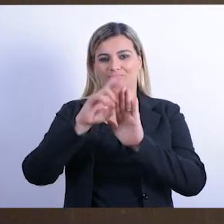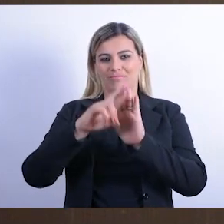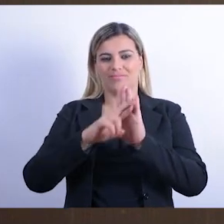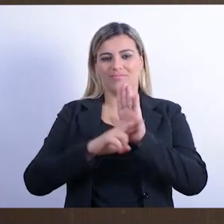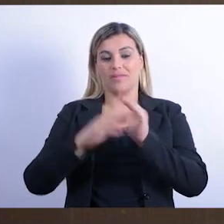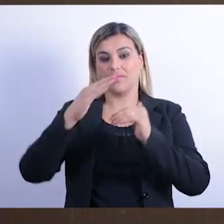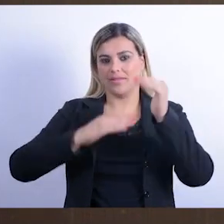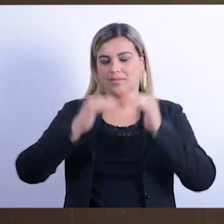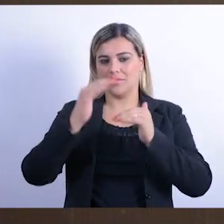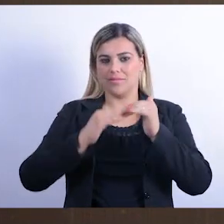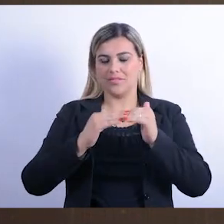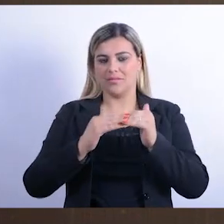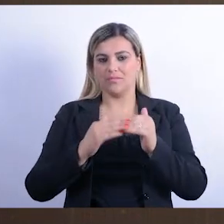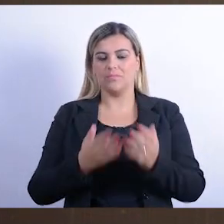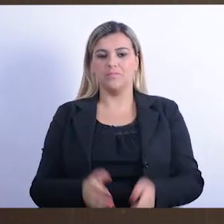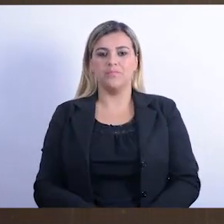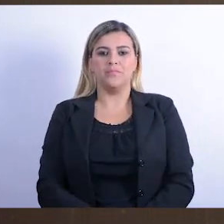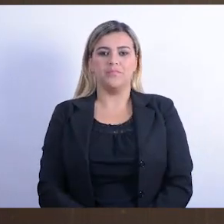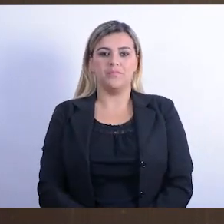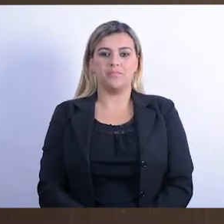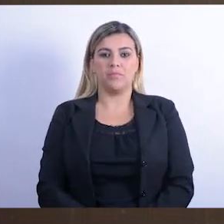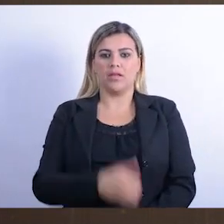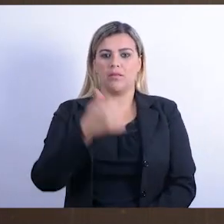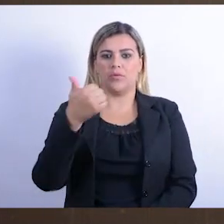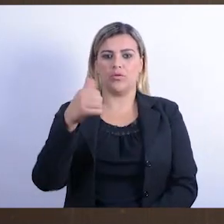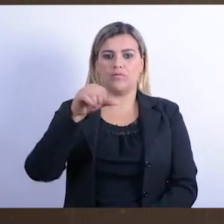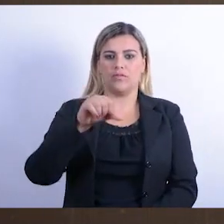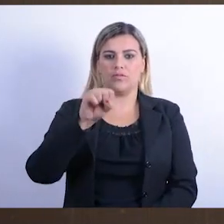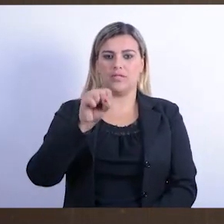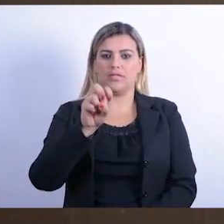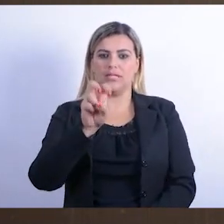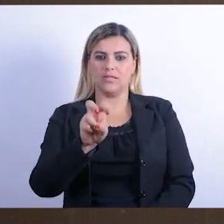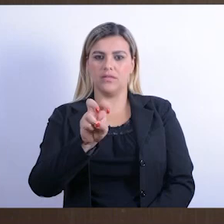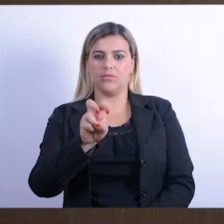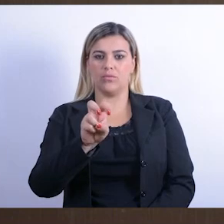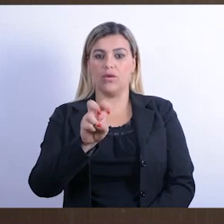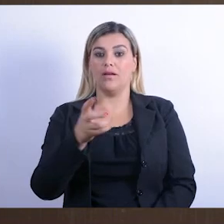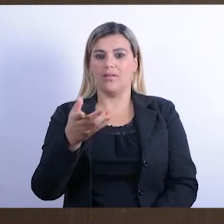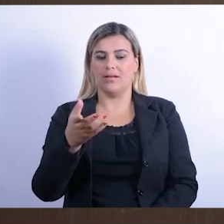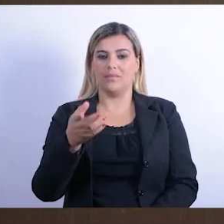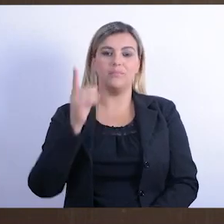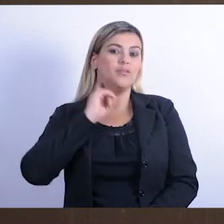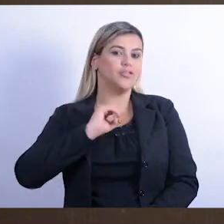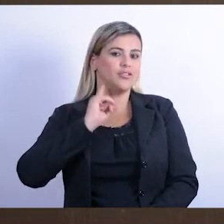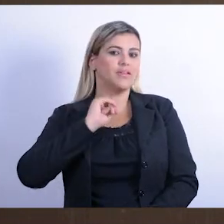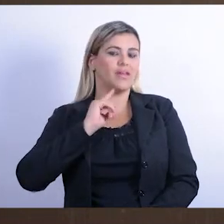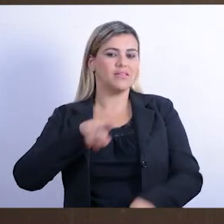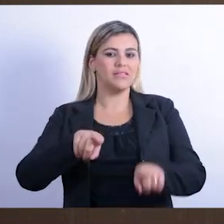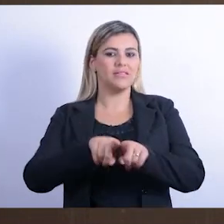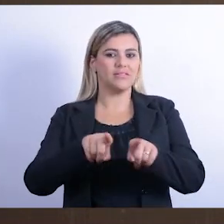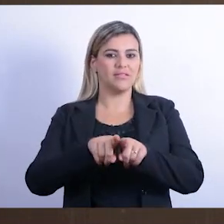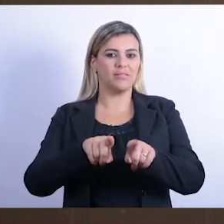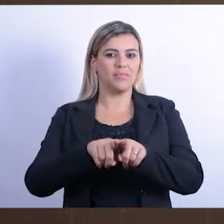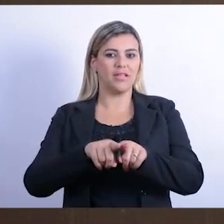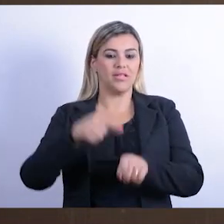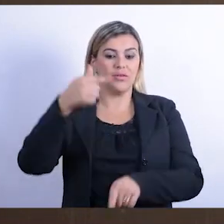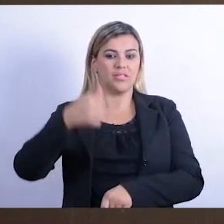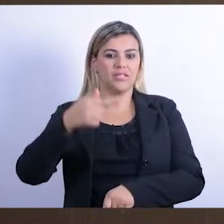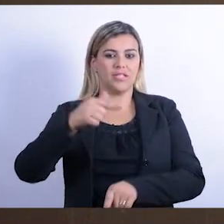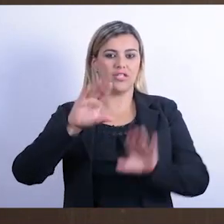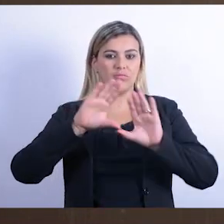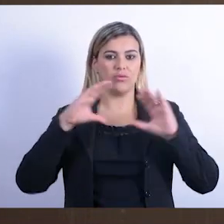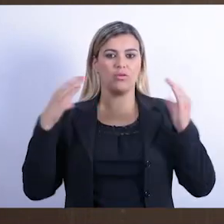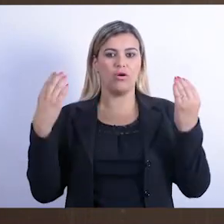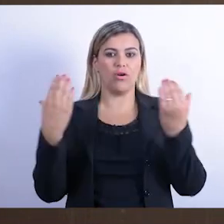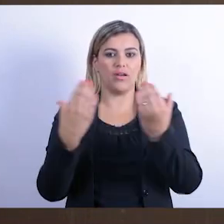decreto-lei de regulamentação da profissão. Em 1985, a capital mineira também foi palco do